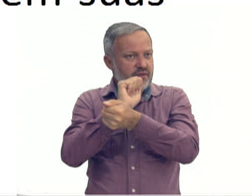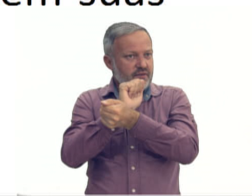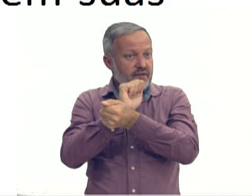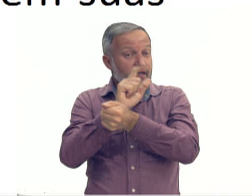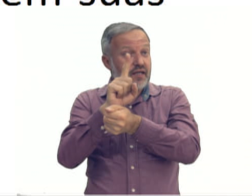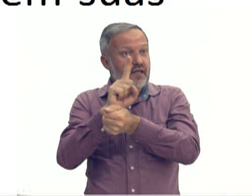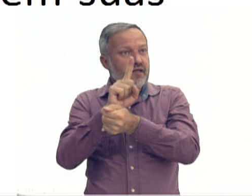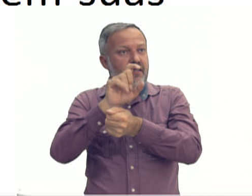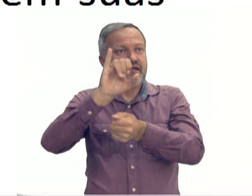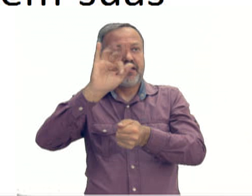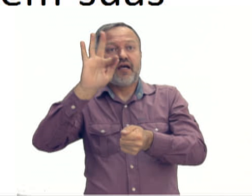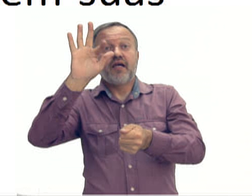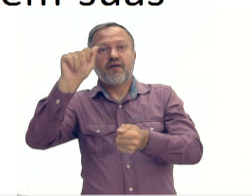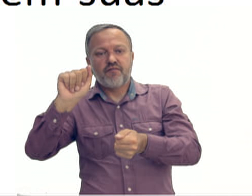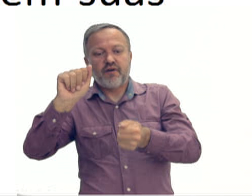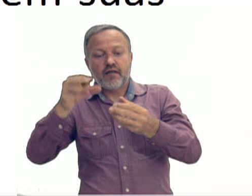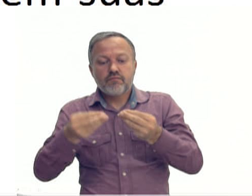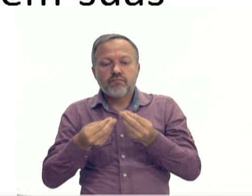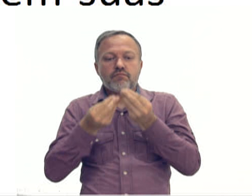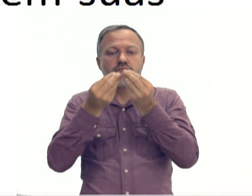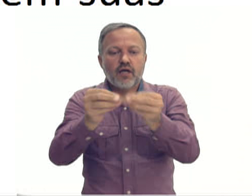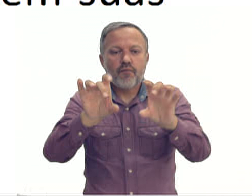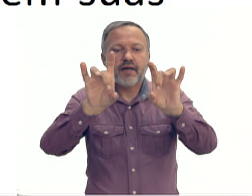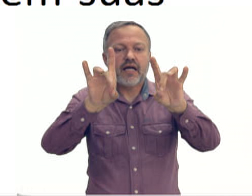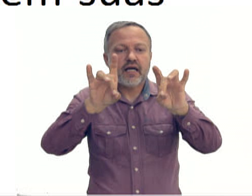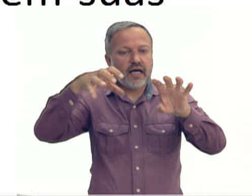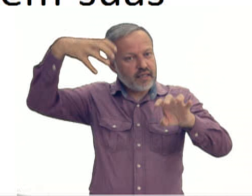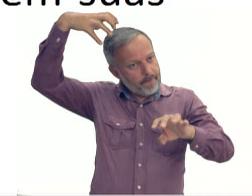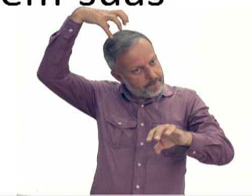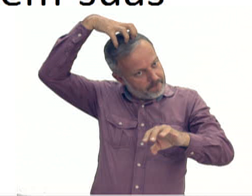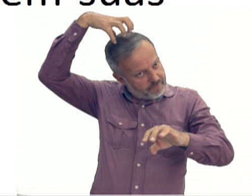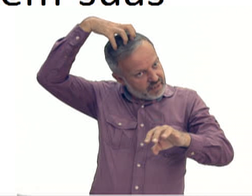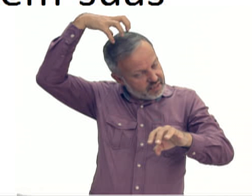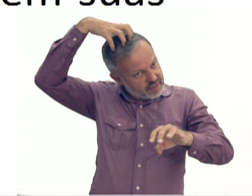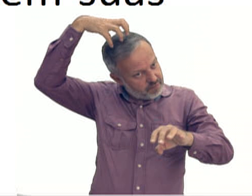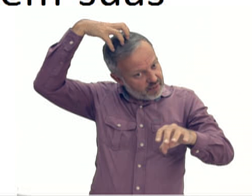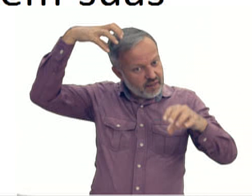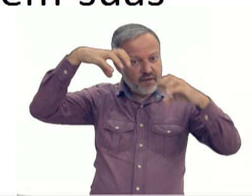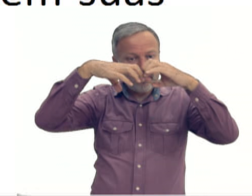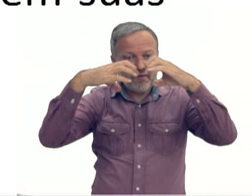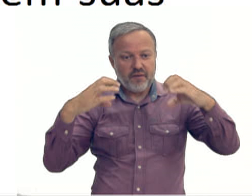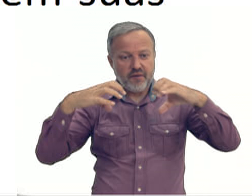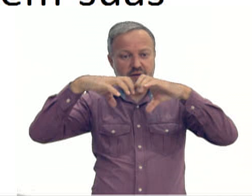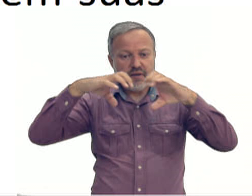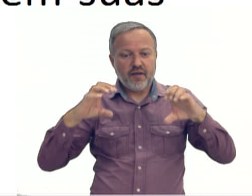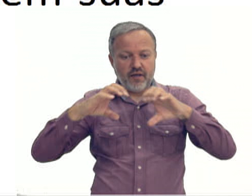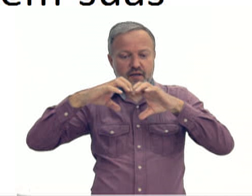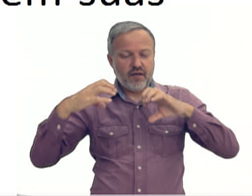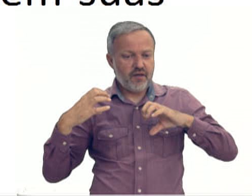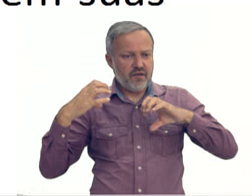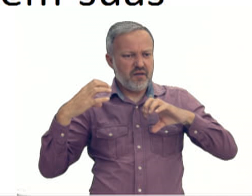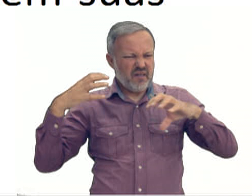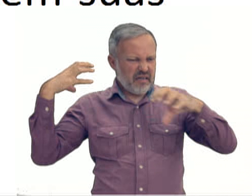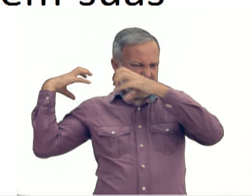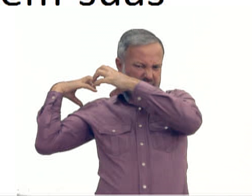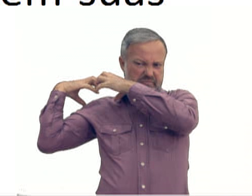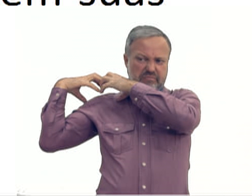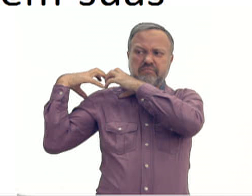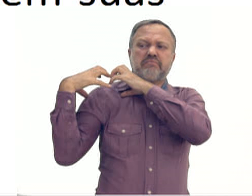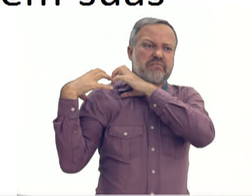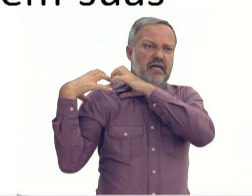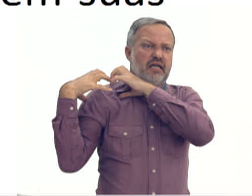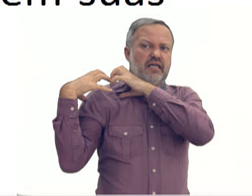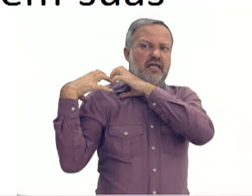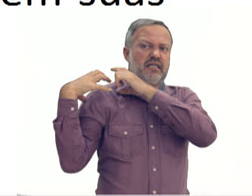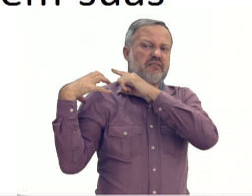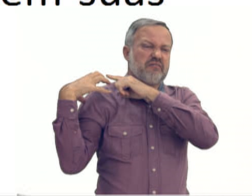uma abóbora. E como nenhum deles gostava de abóbora, levá-las em suas costas apenas aumentava o